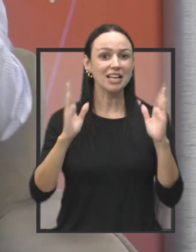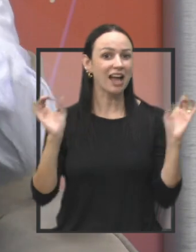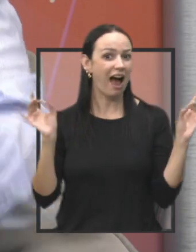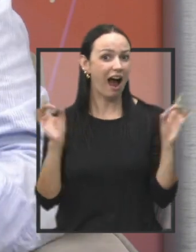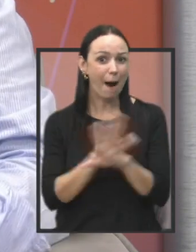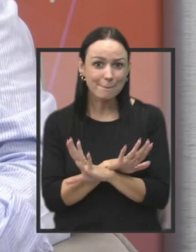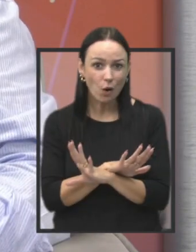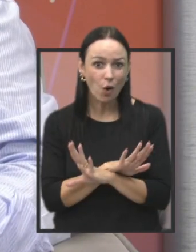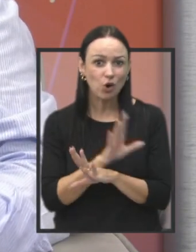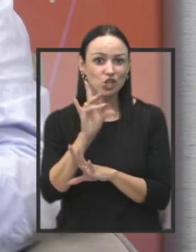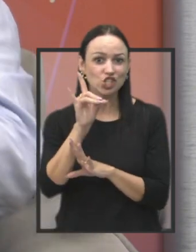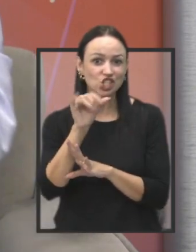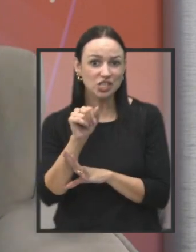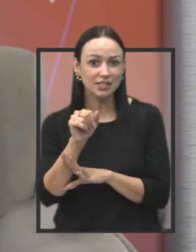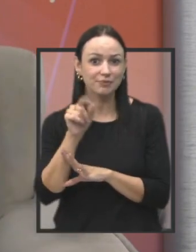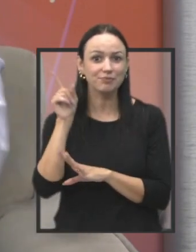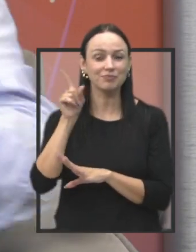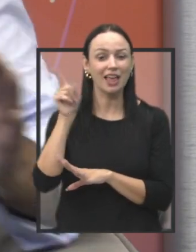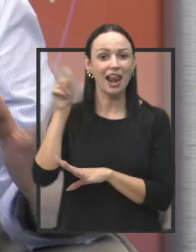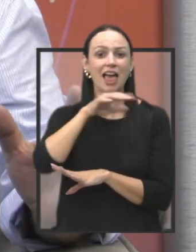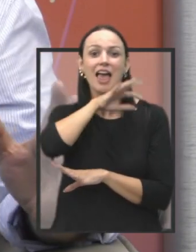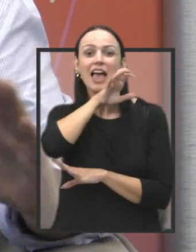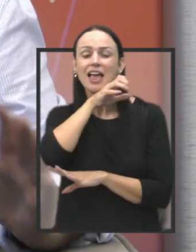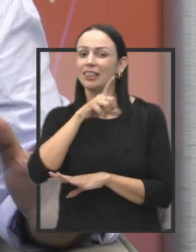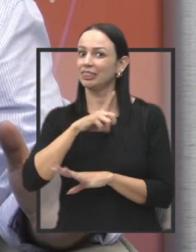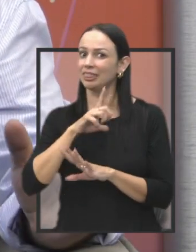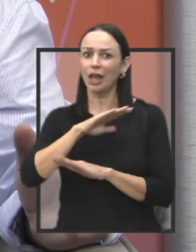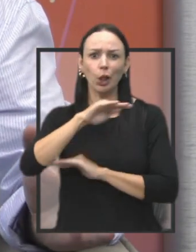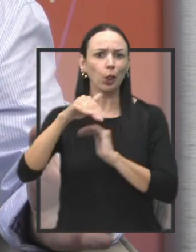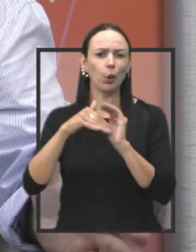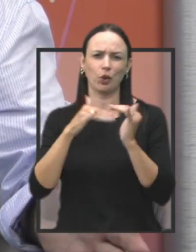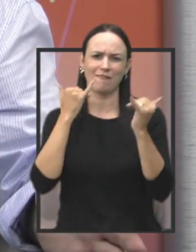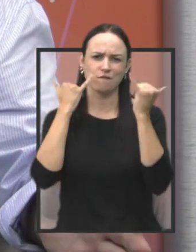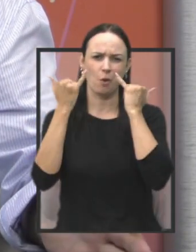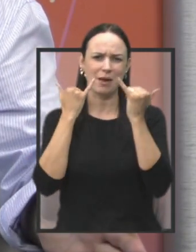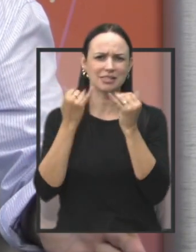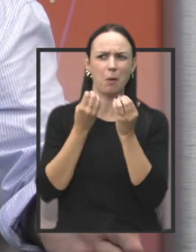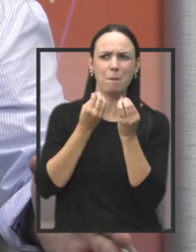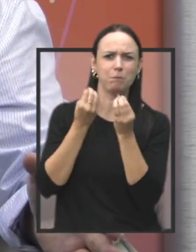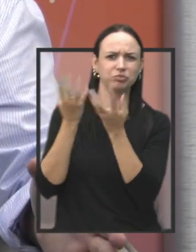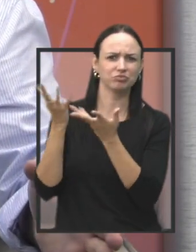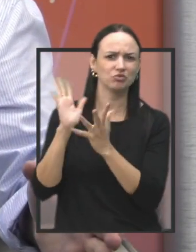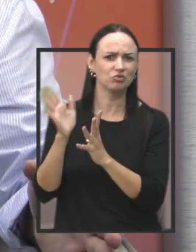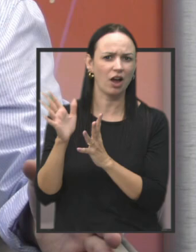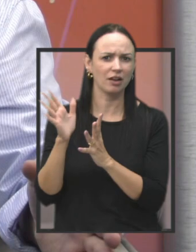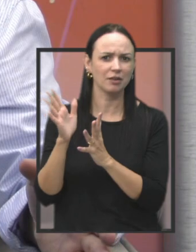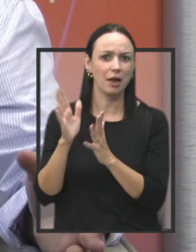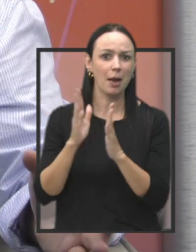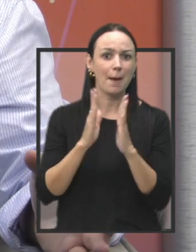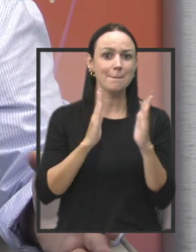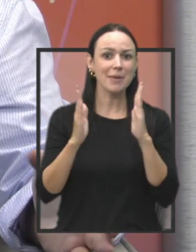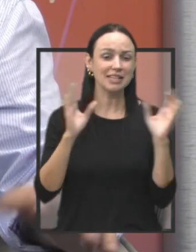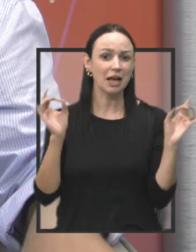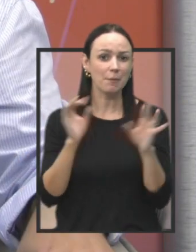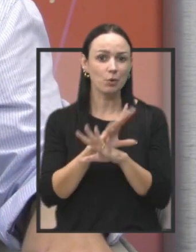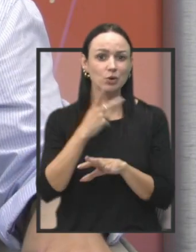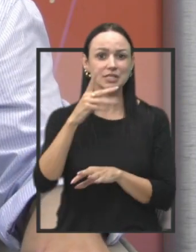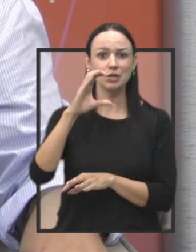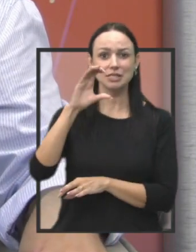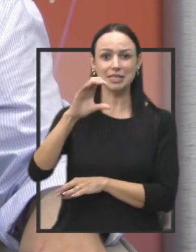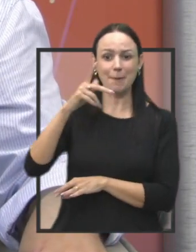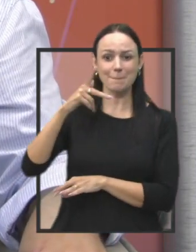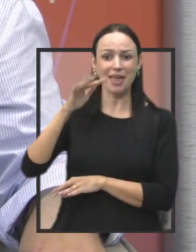automaticamente a Receita já tem todas as informações e todo mundo que tem, de todos os contribuintes que precisa entregar. Passou o prazo, o seu CPF vai ficar